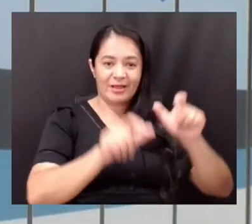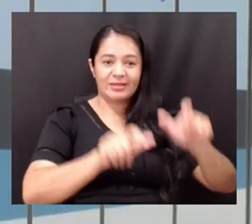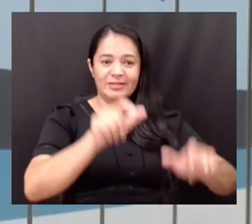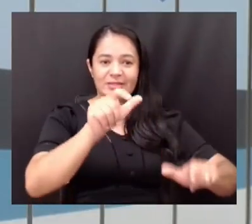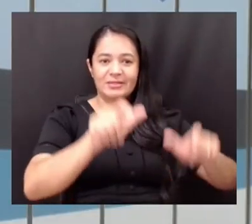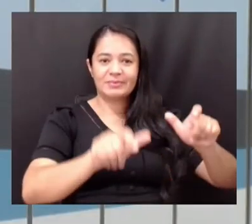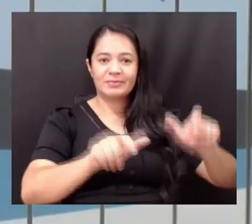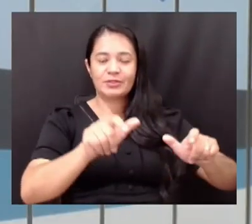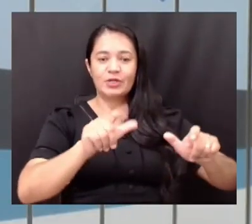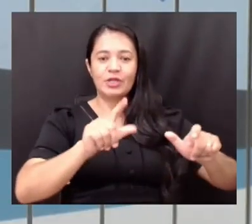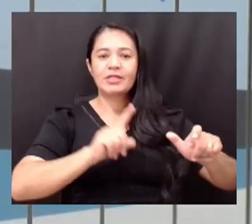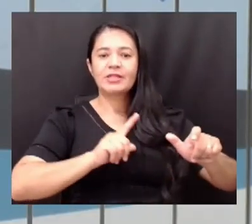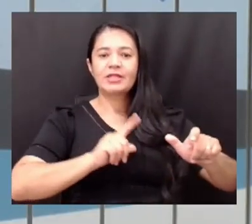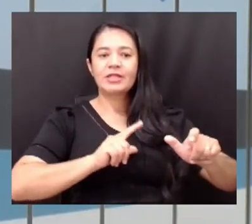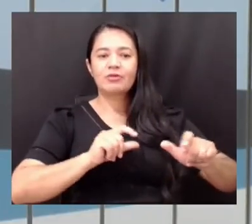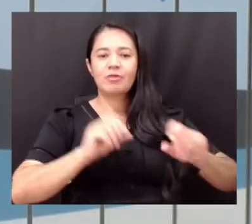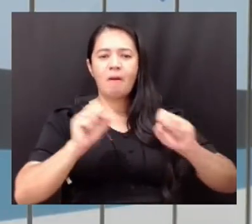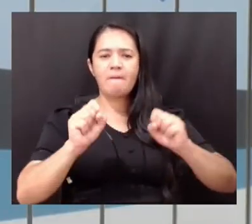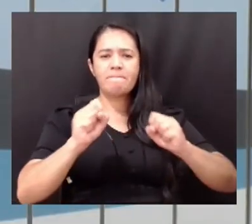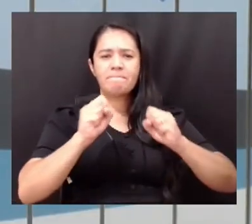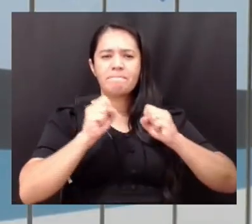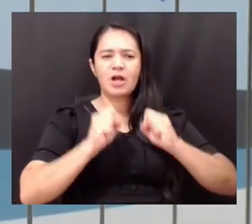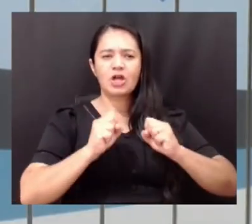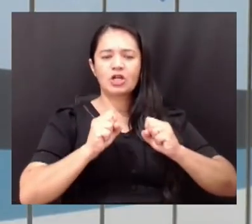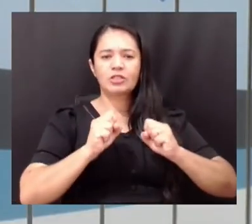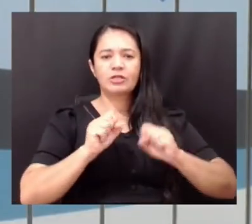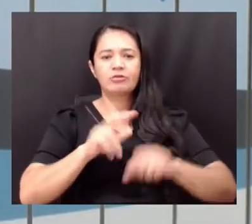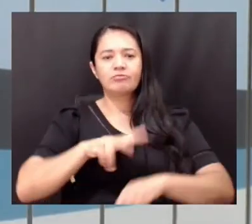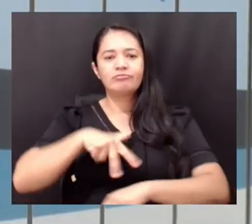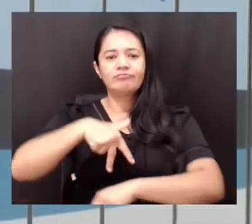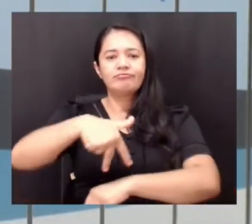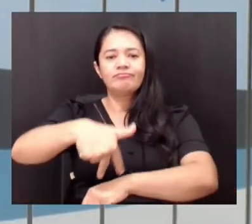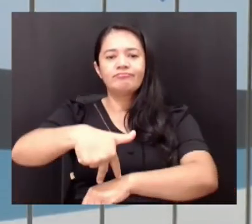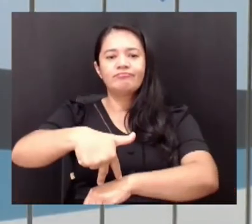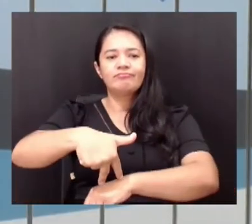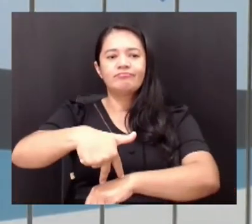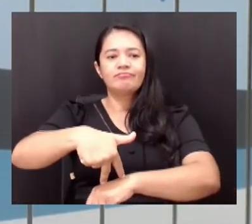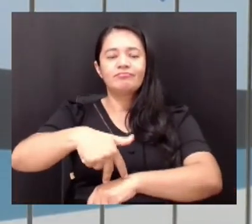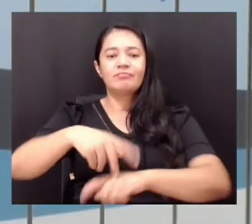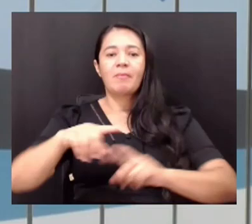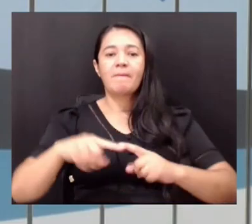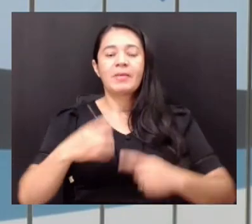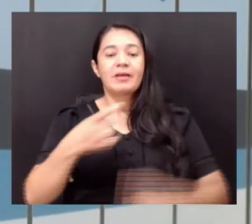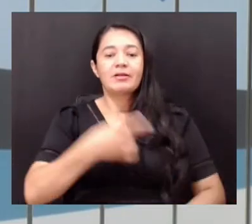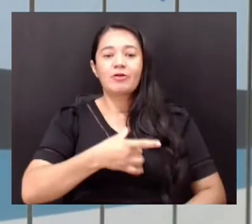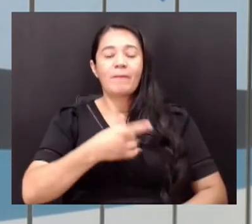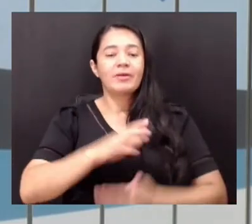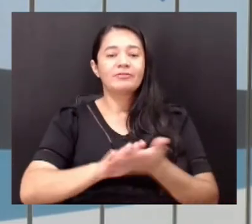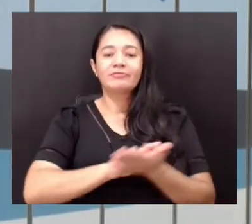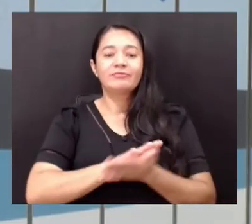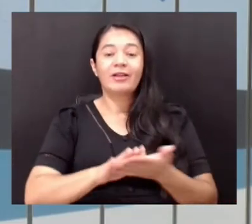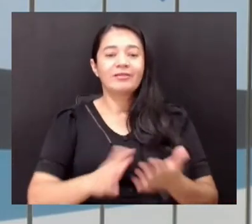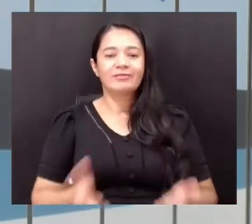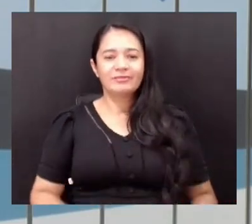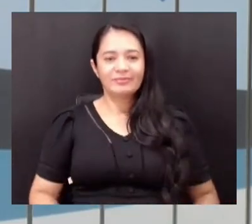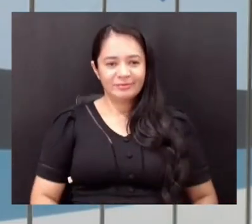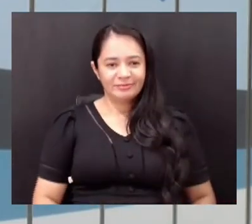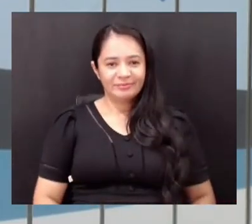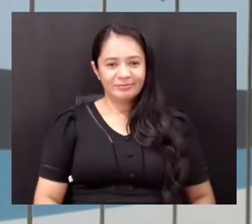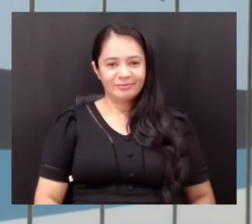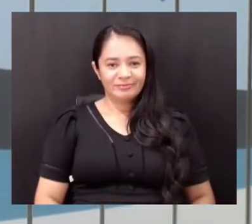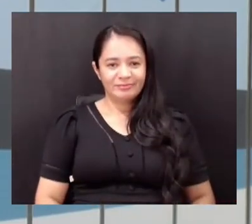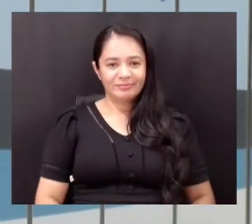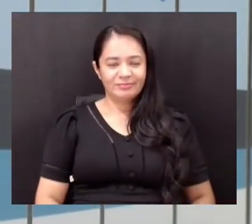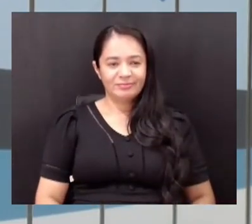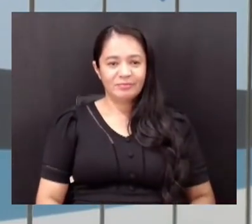o potencial de se colocar sem sentir que seriam retalhadas. Ou seja, eu tenho o que a gente chama de